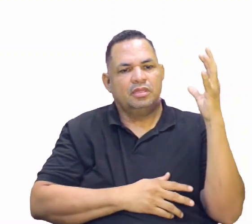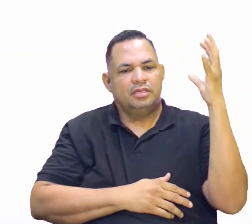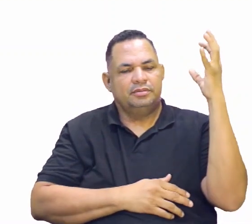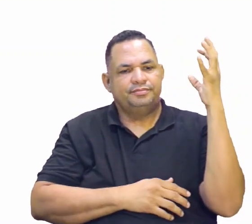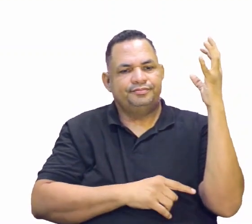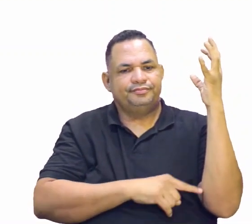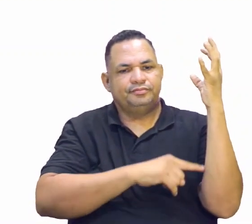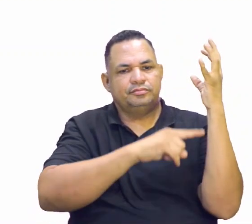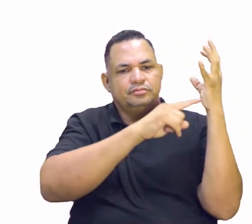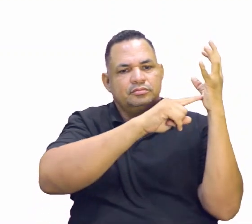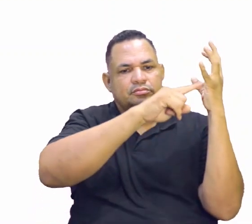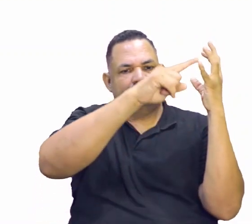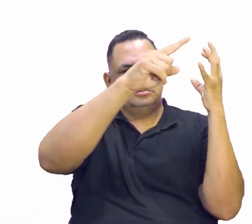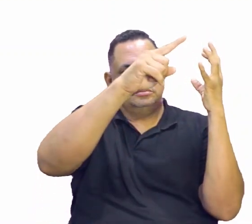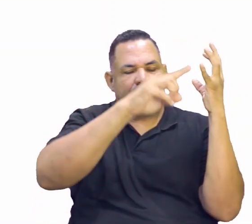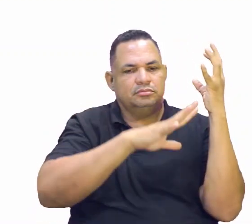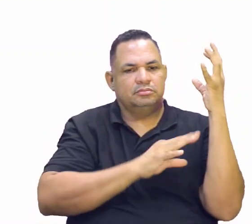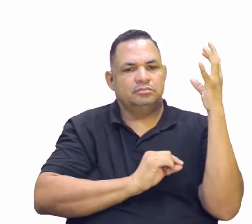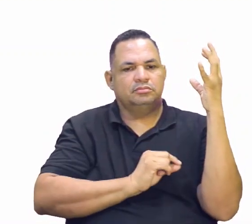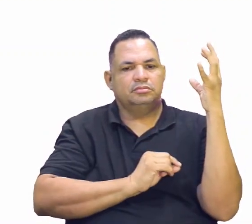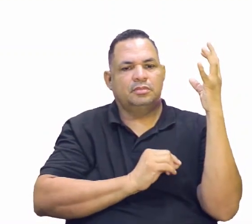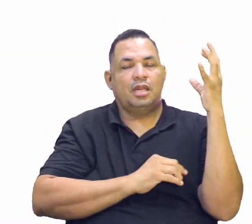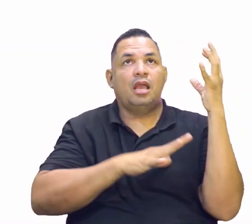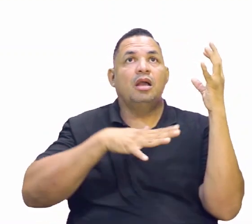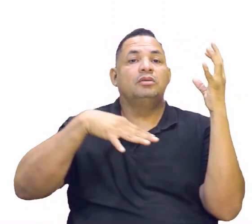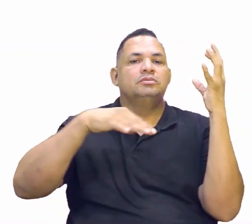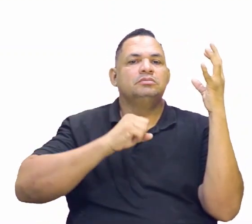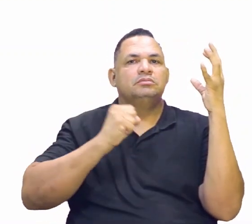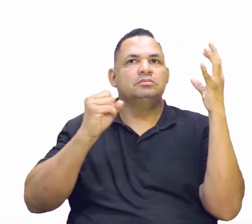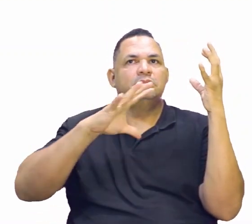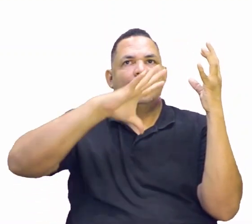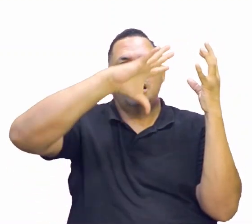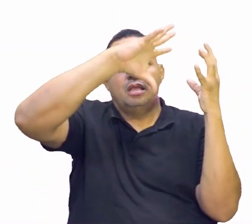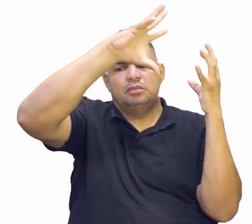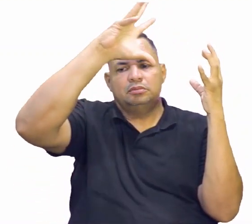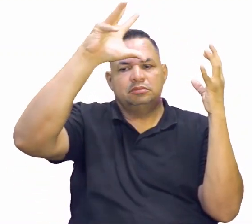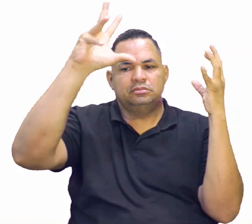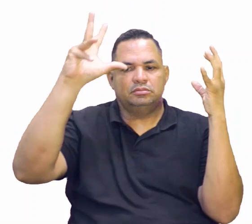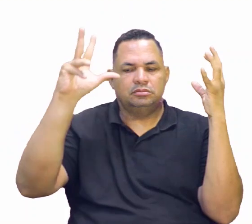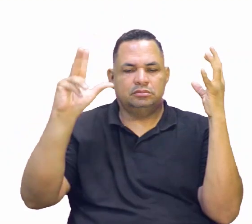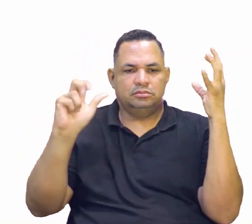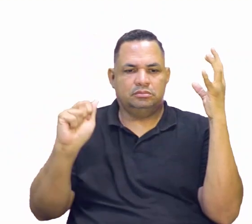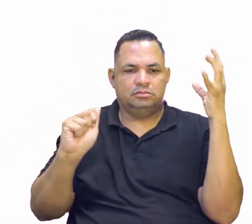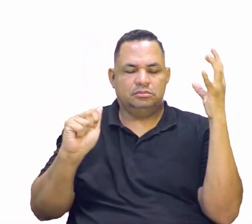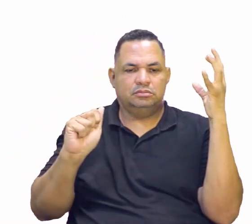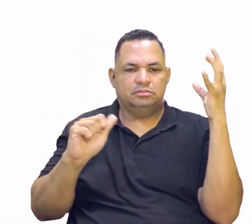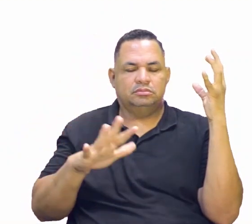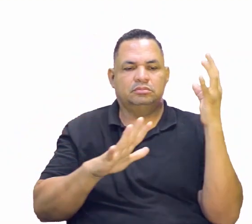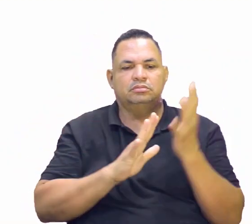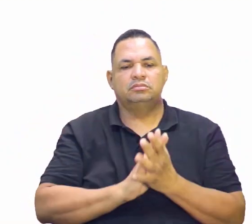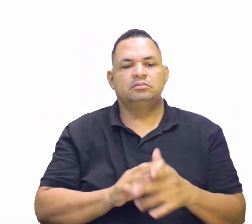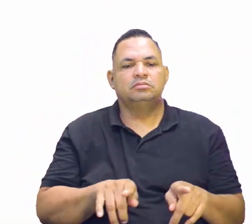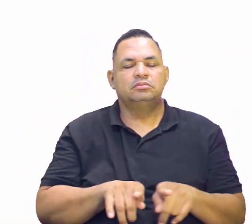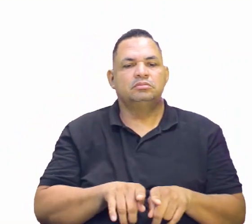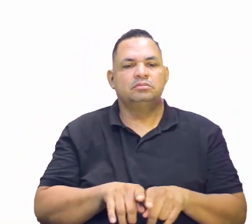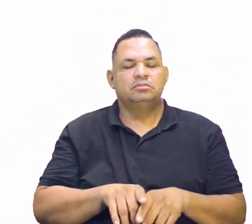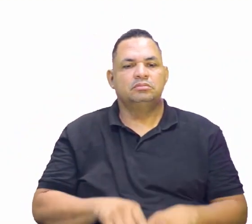e direcionada ao céu, vamos dizer assim, né?